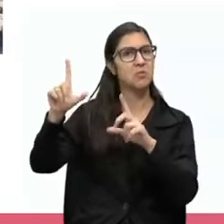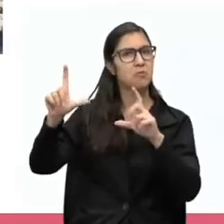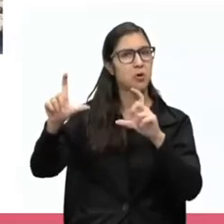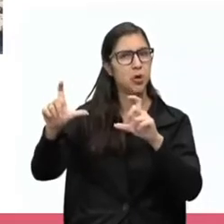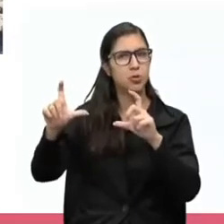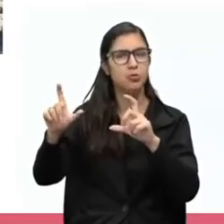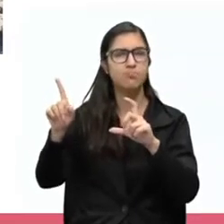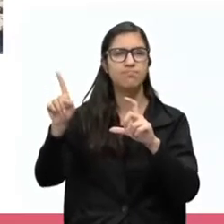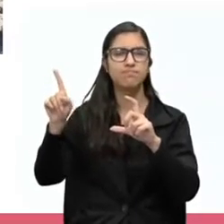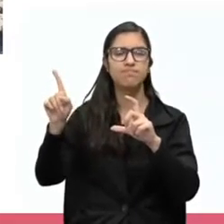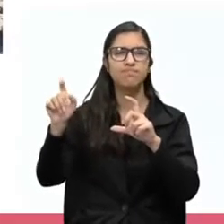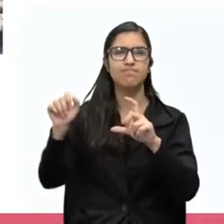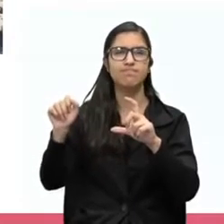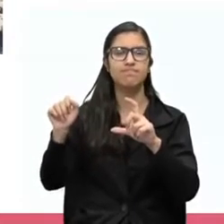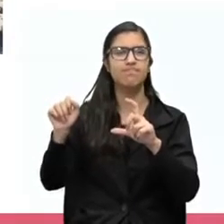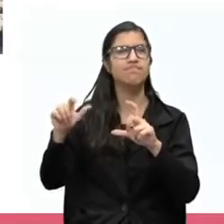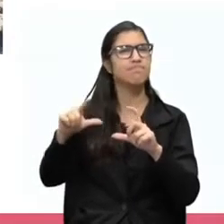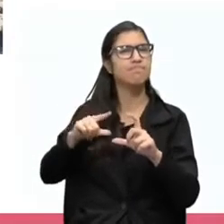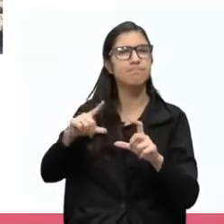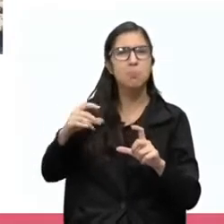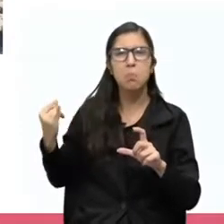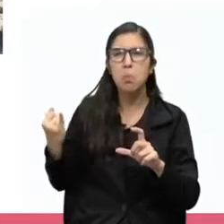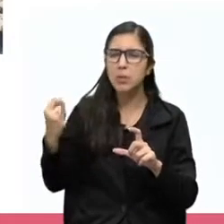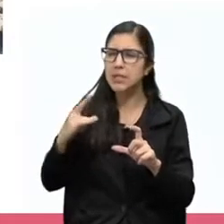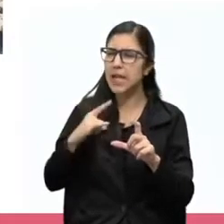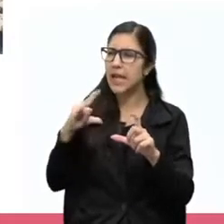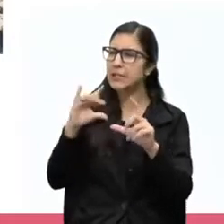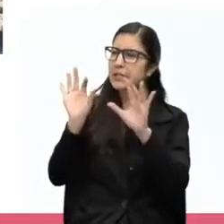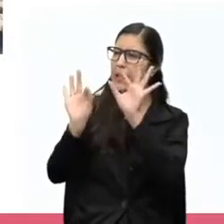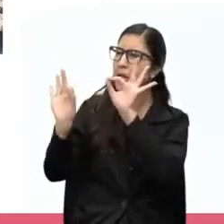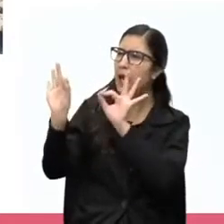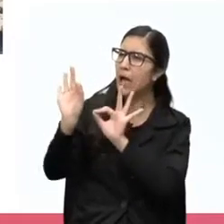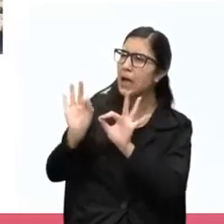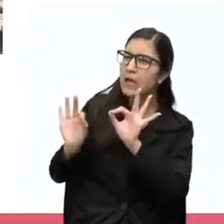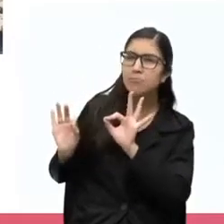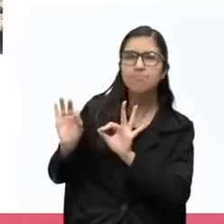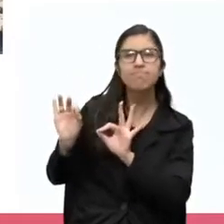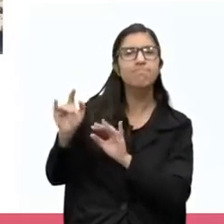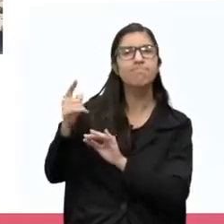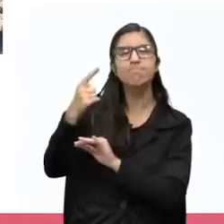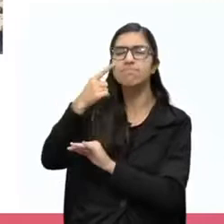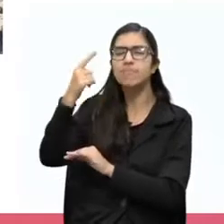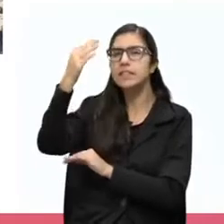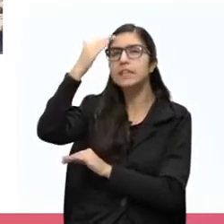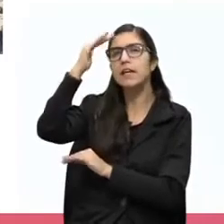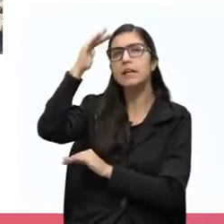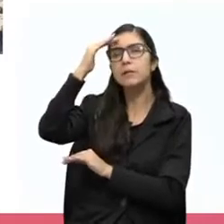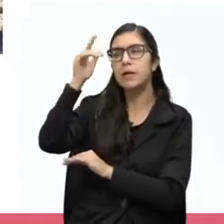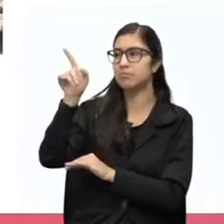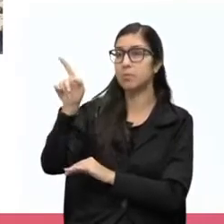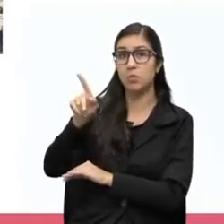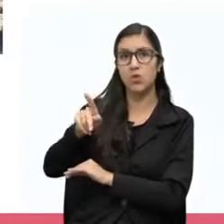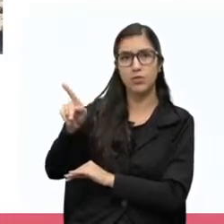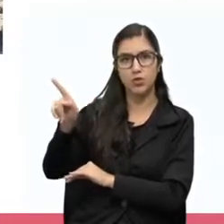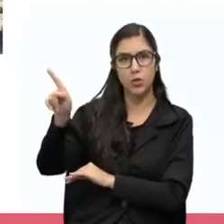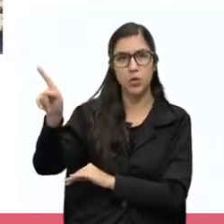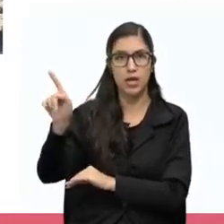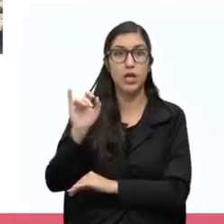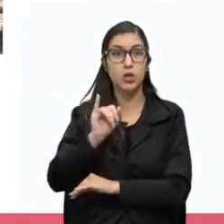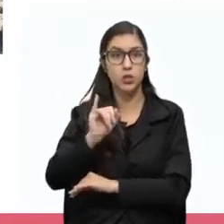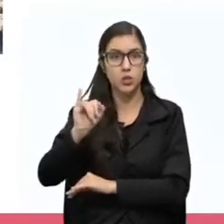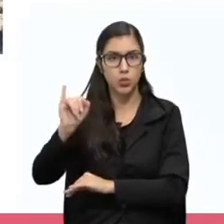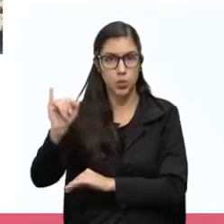extremamente rica em detalhes para vocês começarem a entender essa professora. Ela é uma